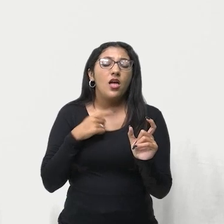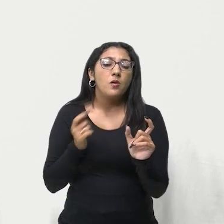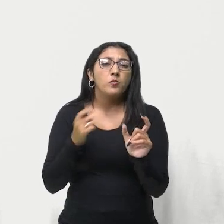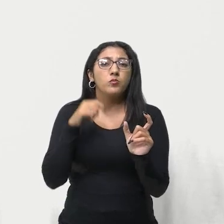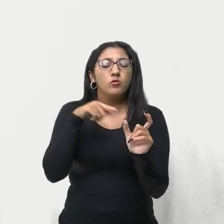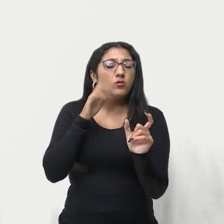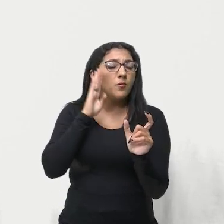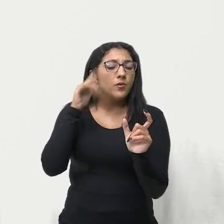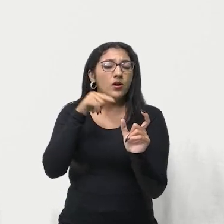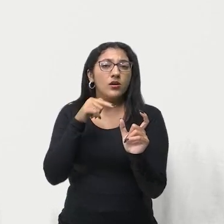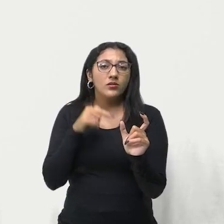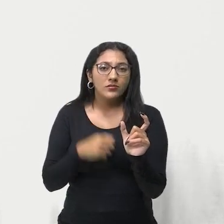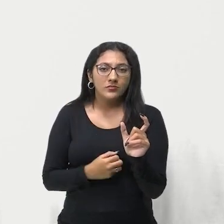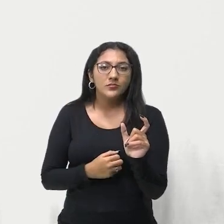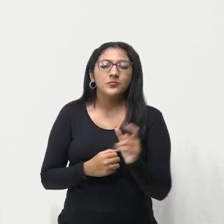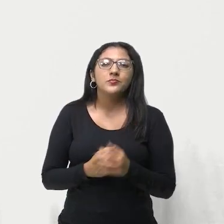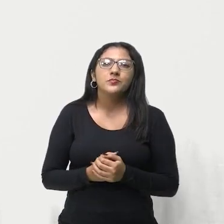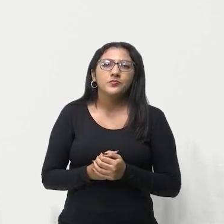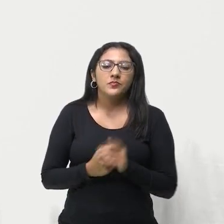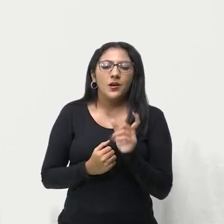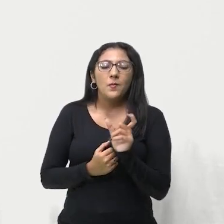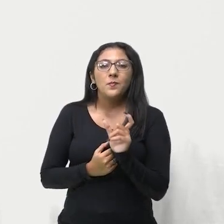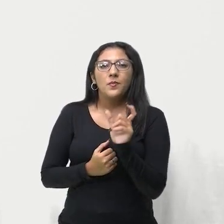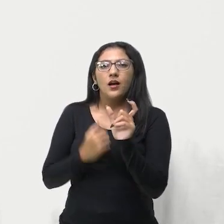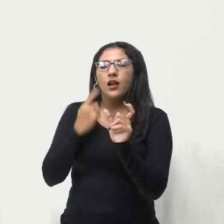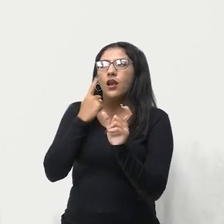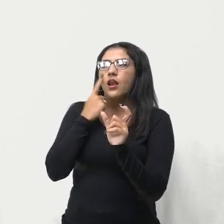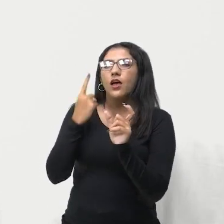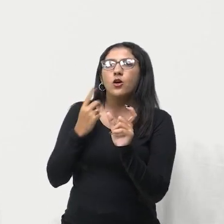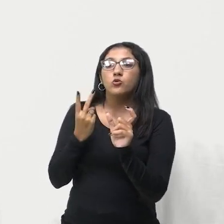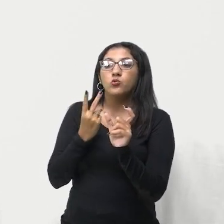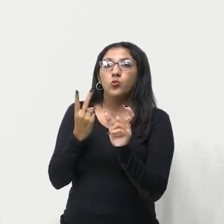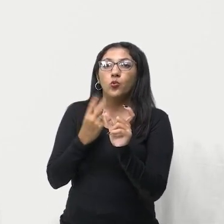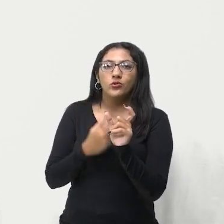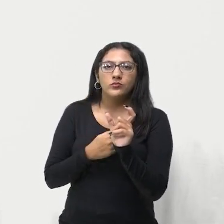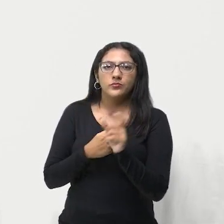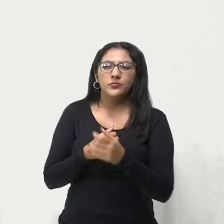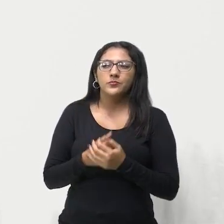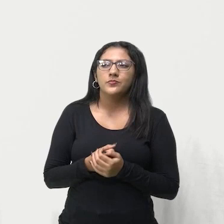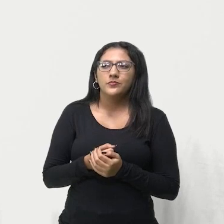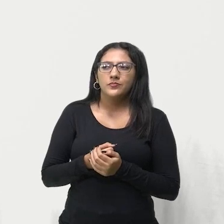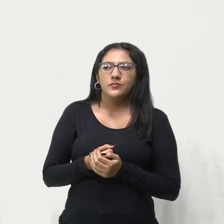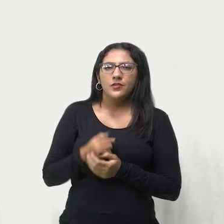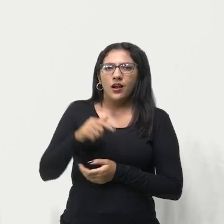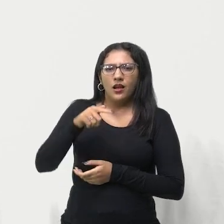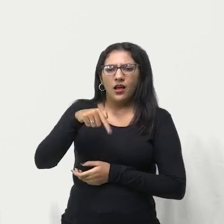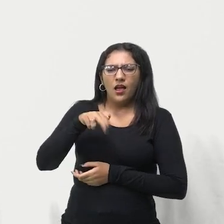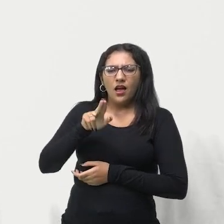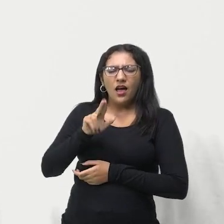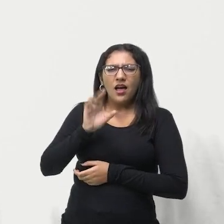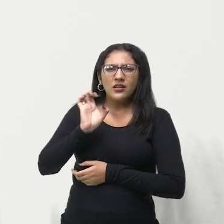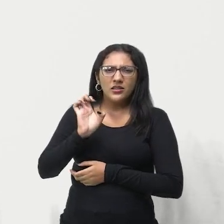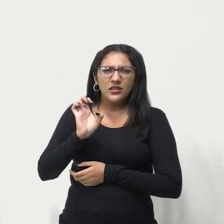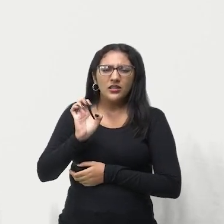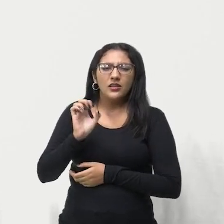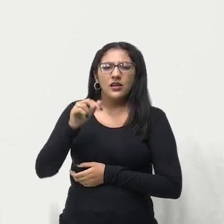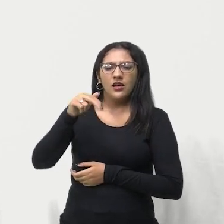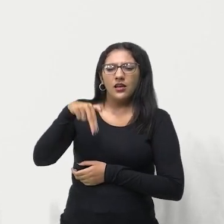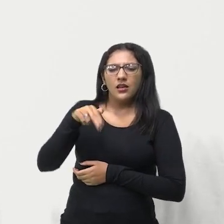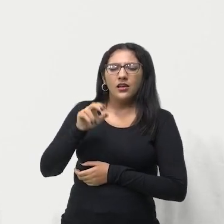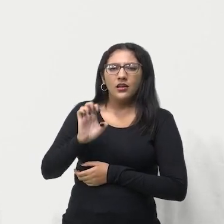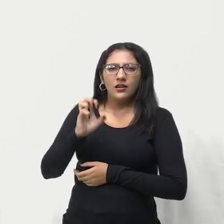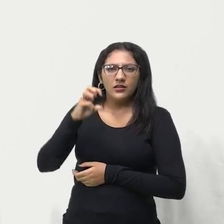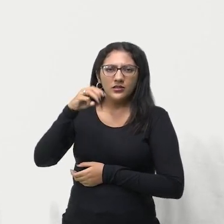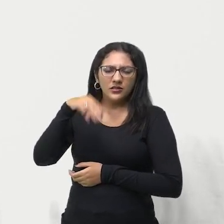essa comparação ficasse evidente? A palavrinha aqui, no caso são duas, é o que nem, né? Ah, amargo que nem